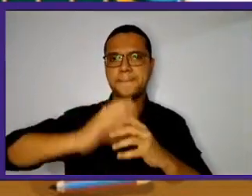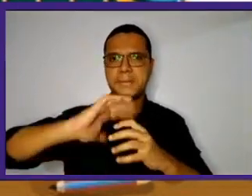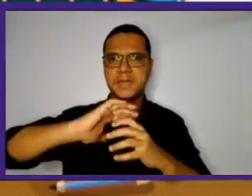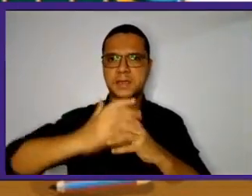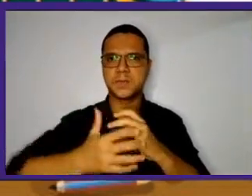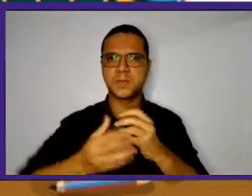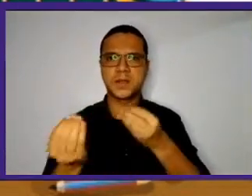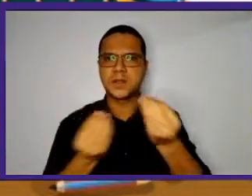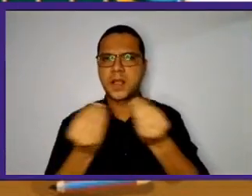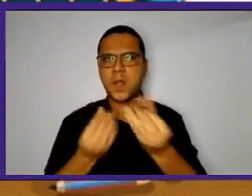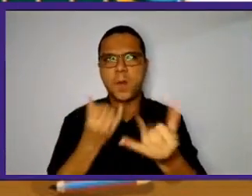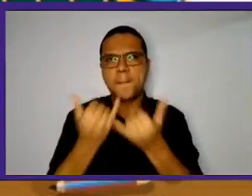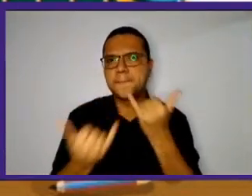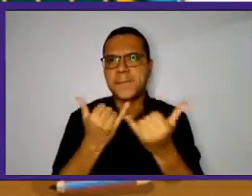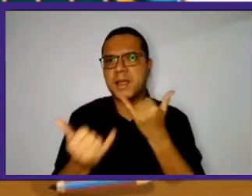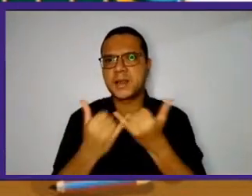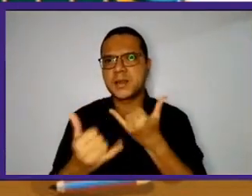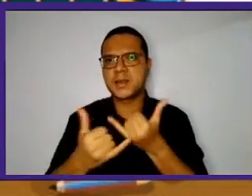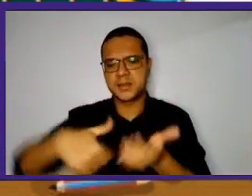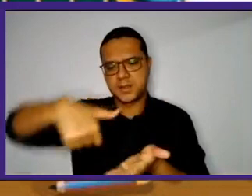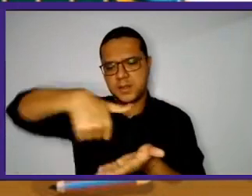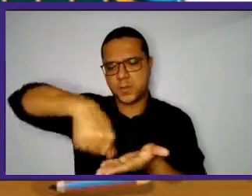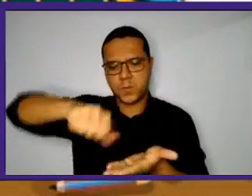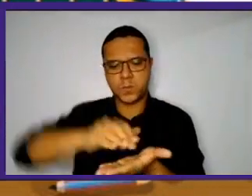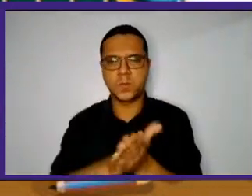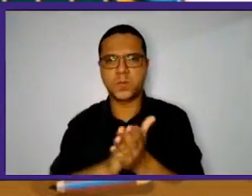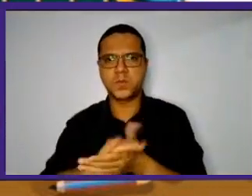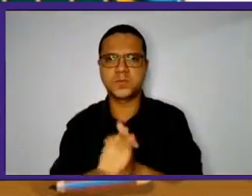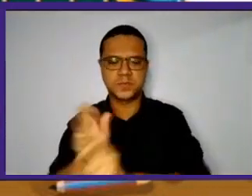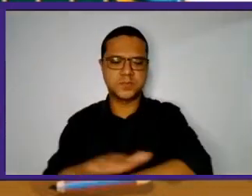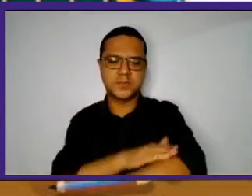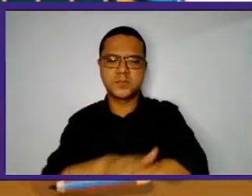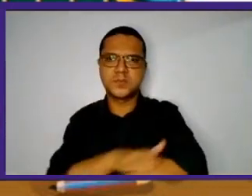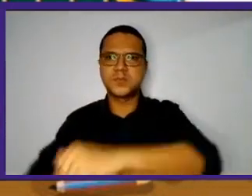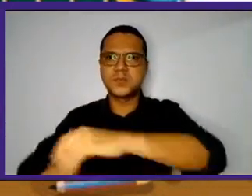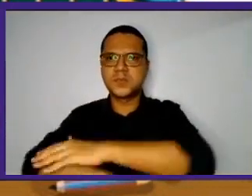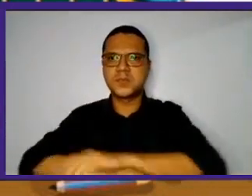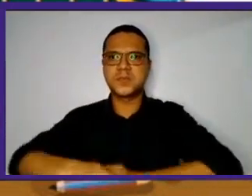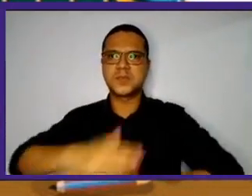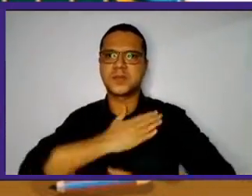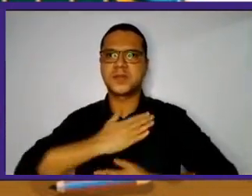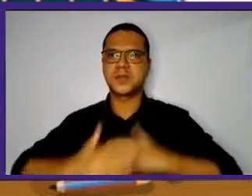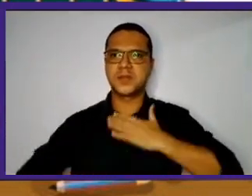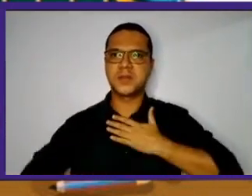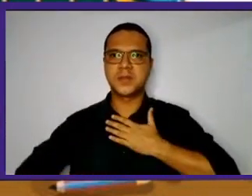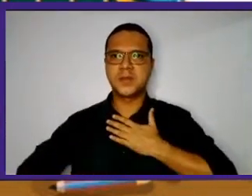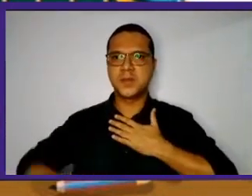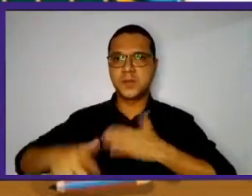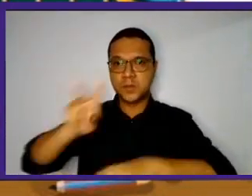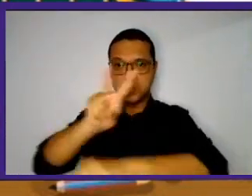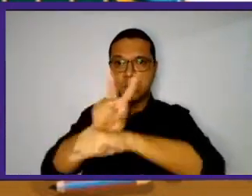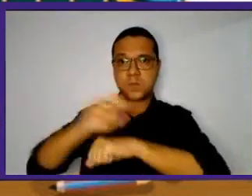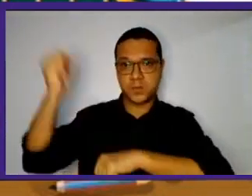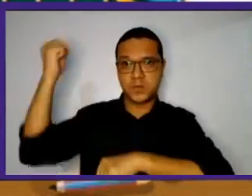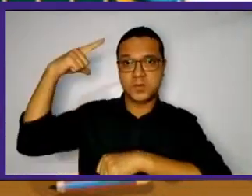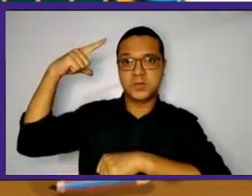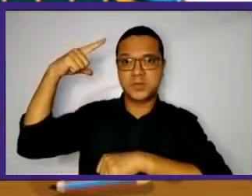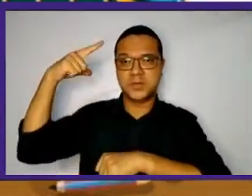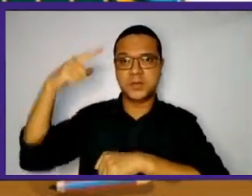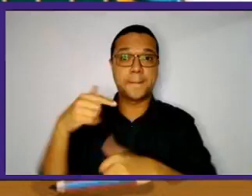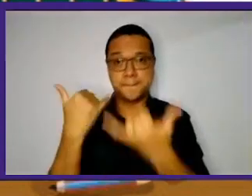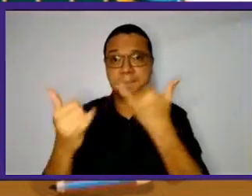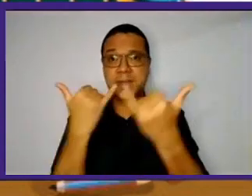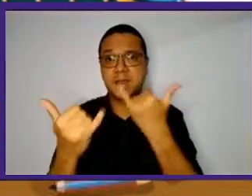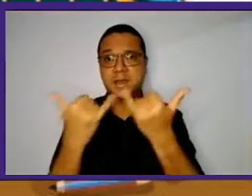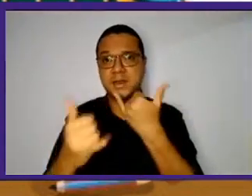tipo protetor solar. Protetor solar? Ah, é aqueles protetores solar que a gente usa na pele. Só que a camada